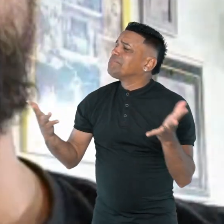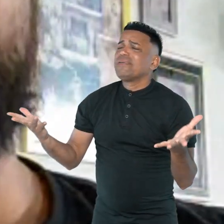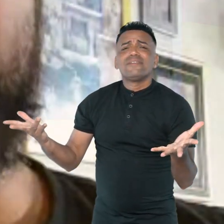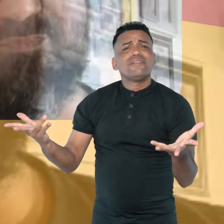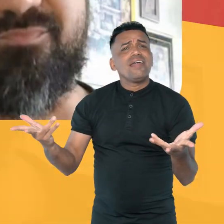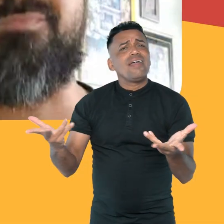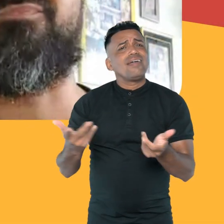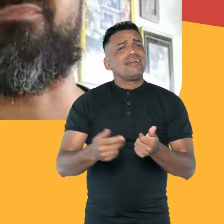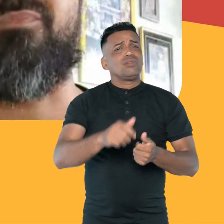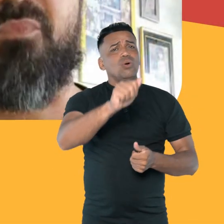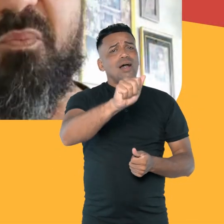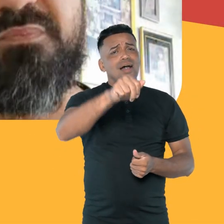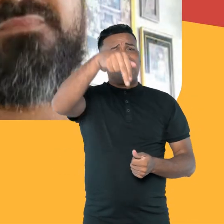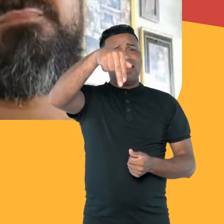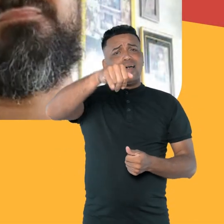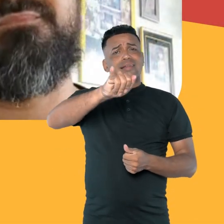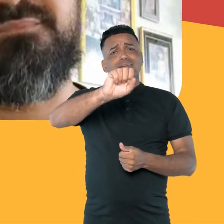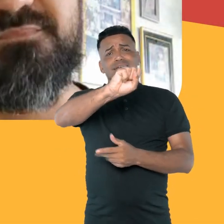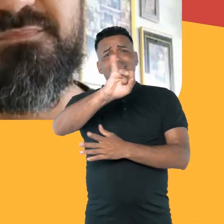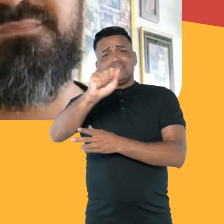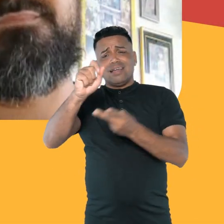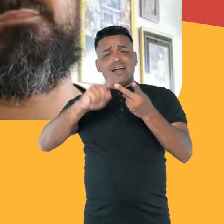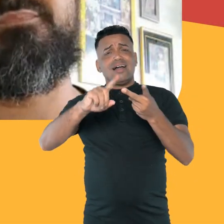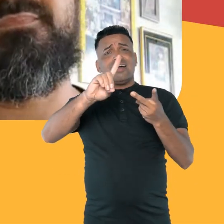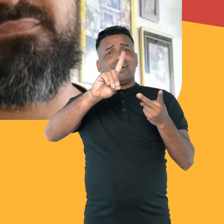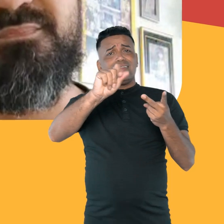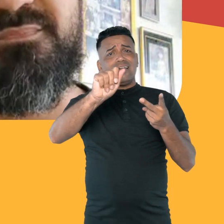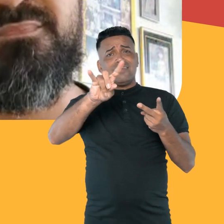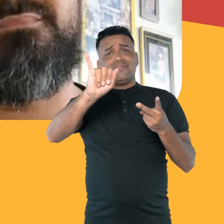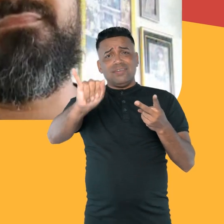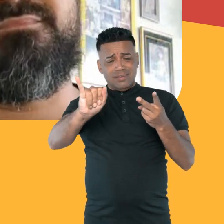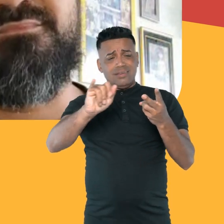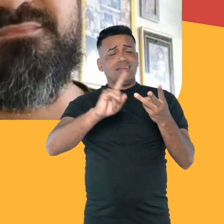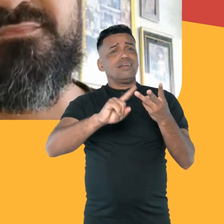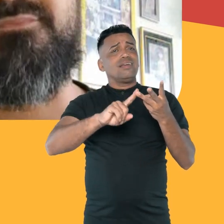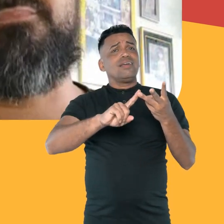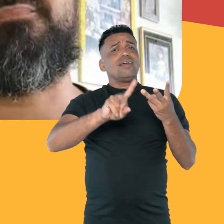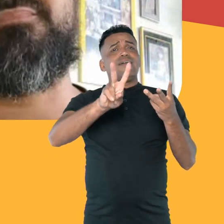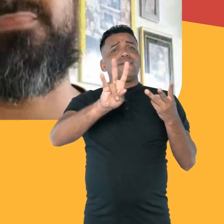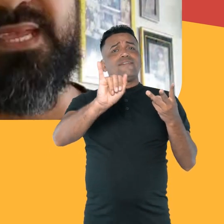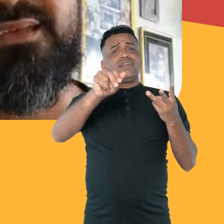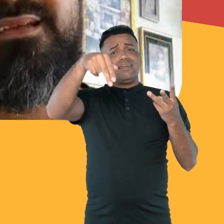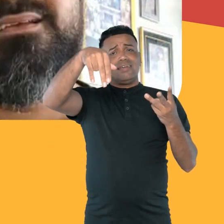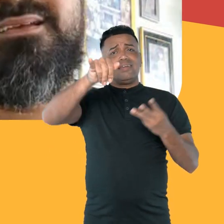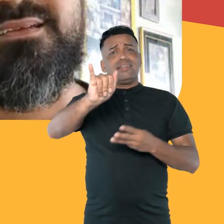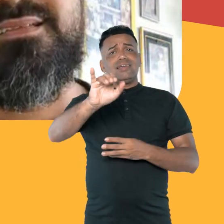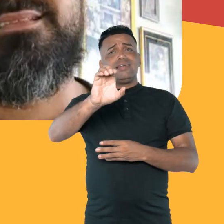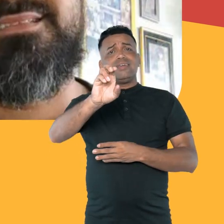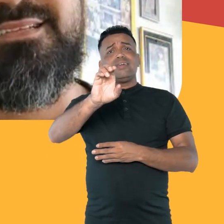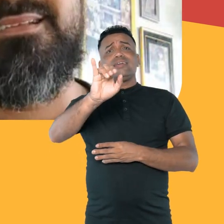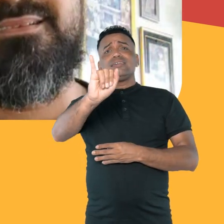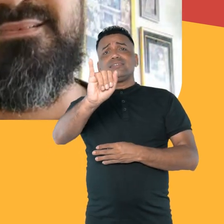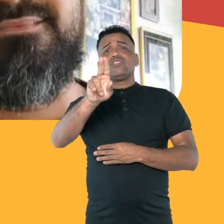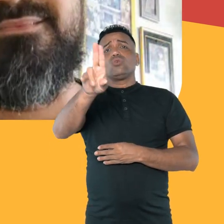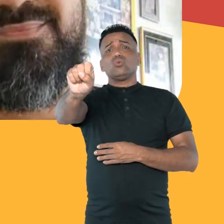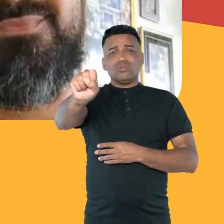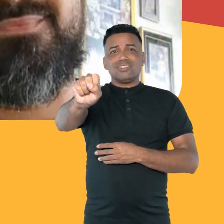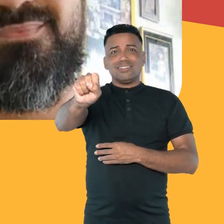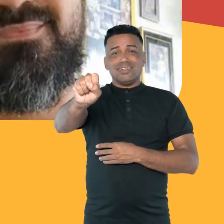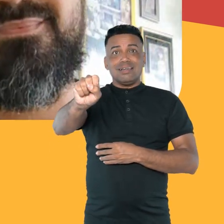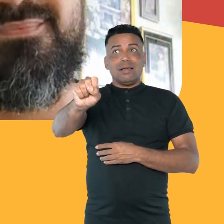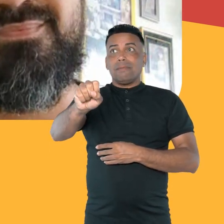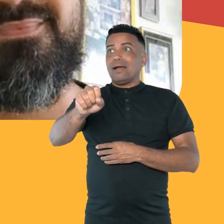Anícia Caldeira, o Davi Nascimento, o Vinícius Ribeiro, né? São ilustradores que parece